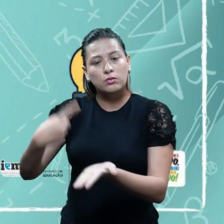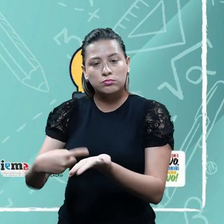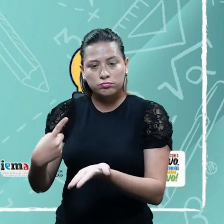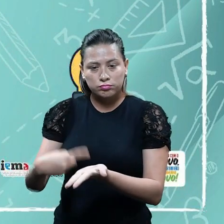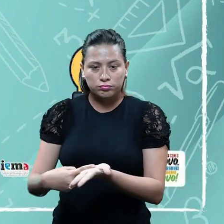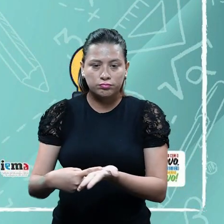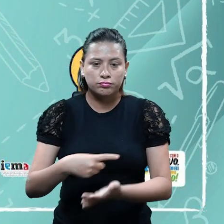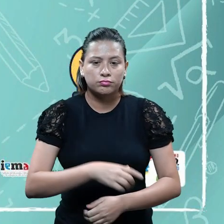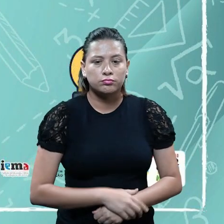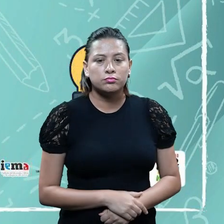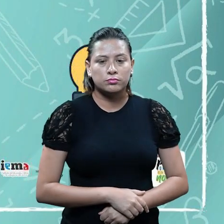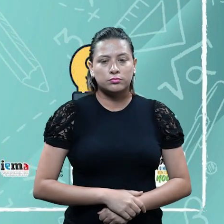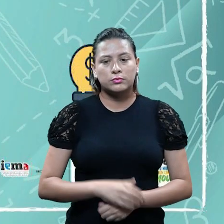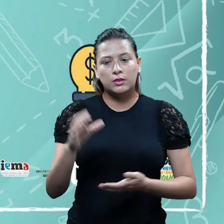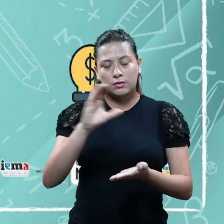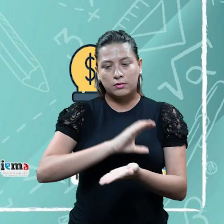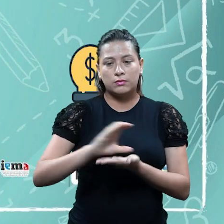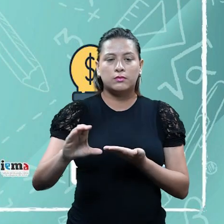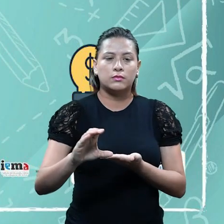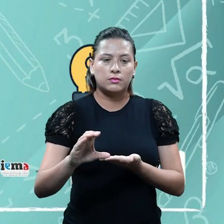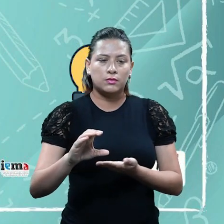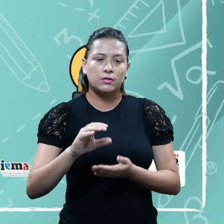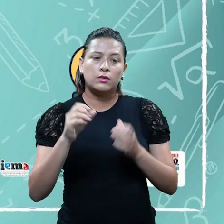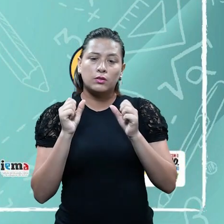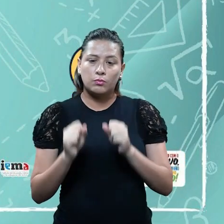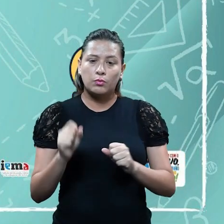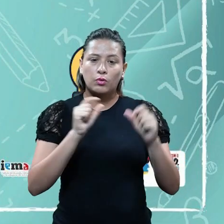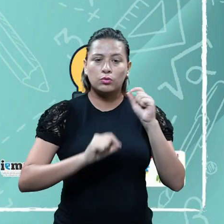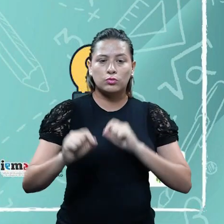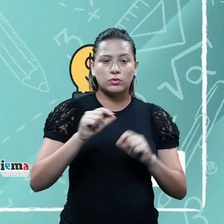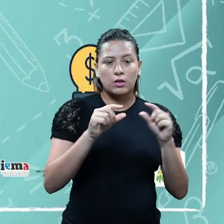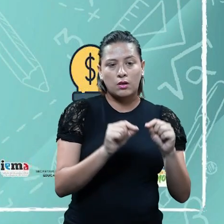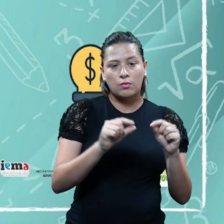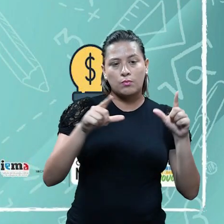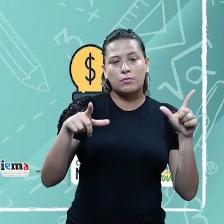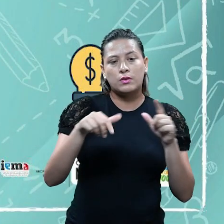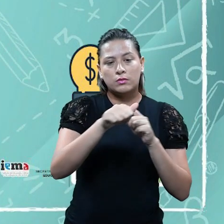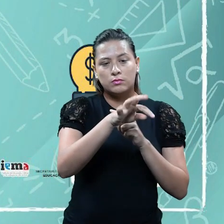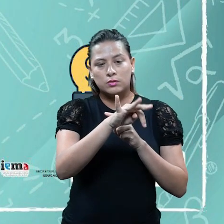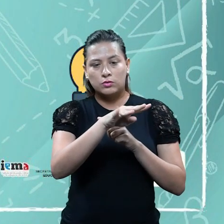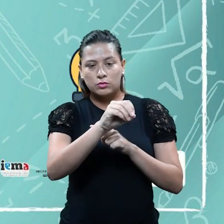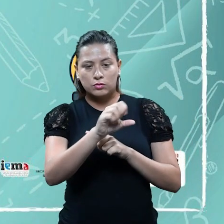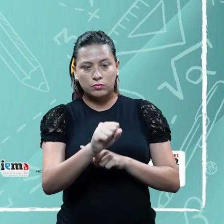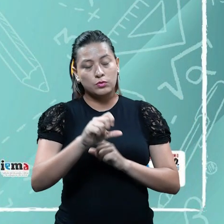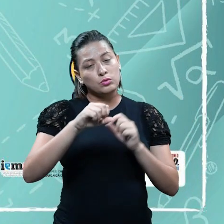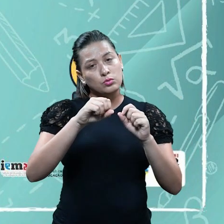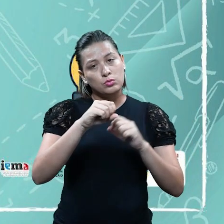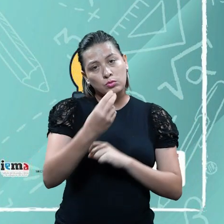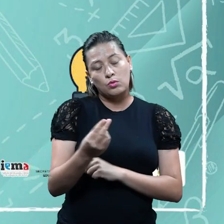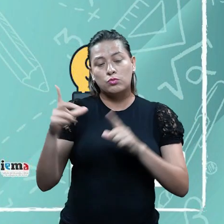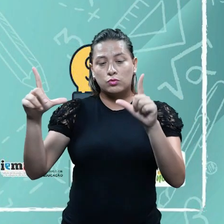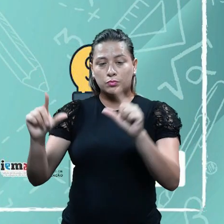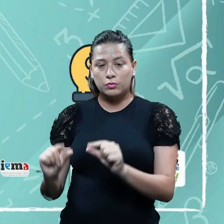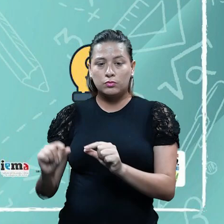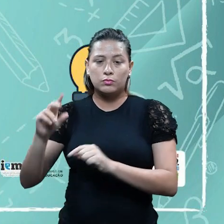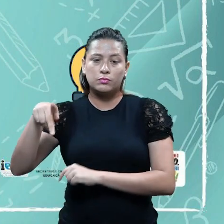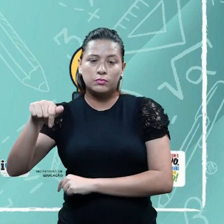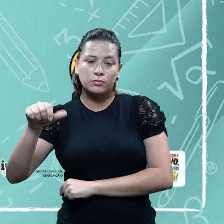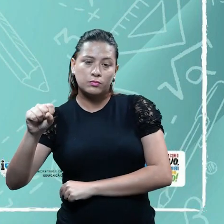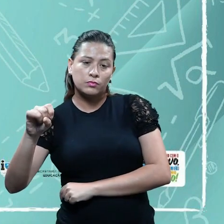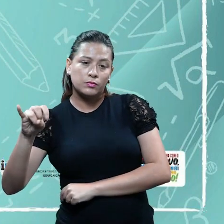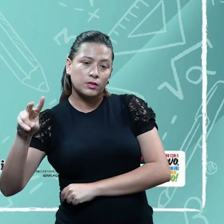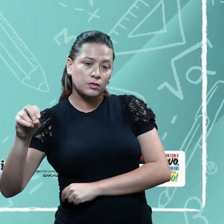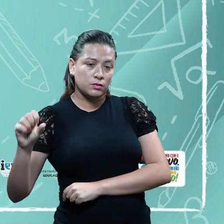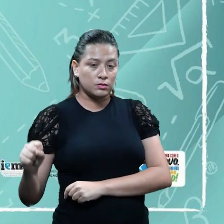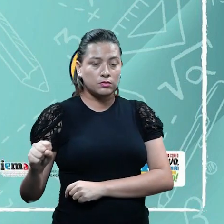diminuição de passivos decorrentes de atos não cooperativos. Então vejam só que aqui já tem uma distinção